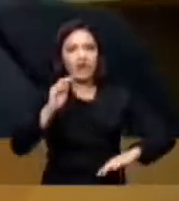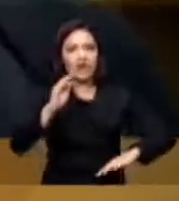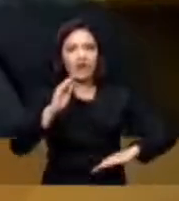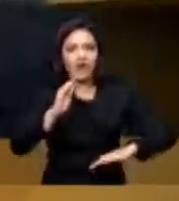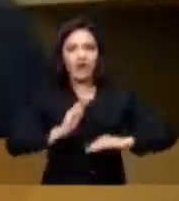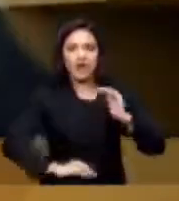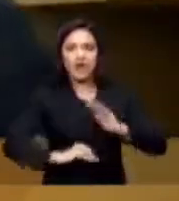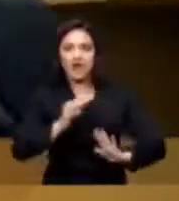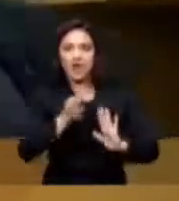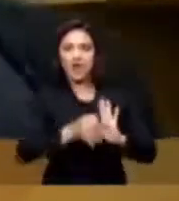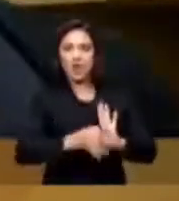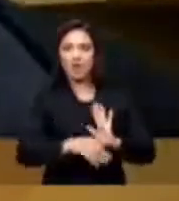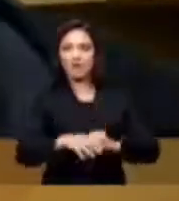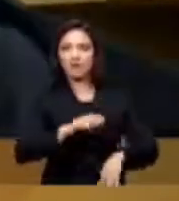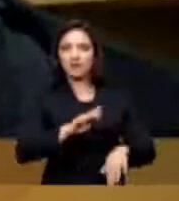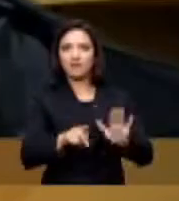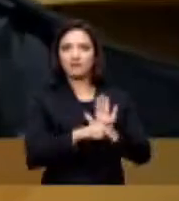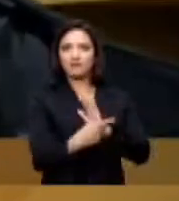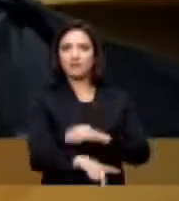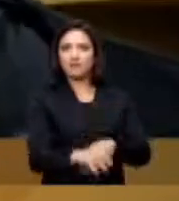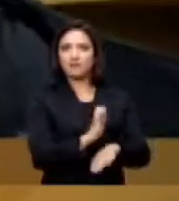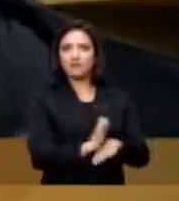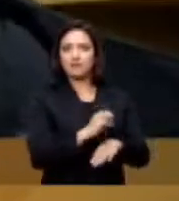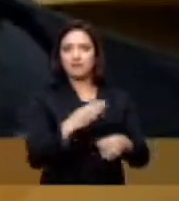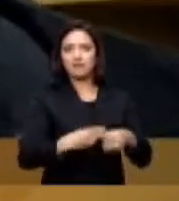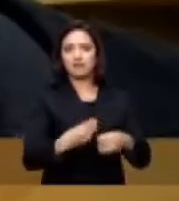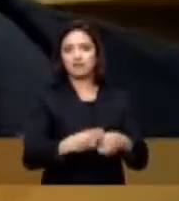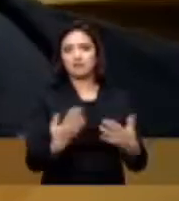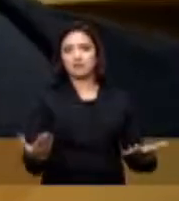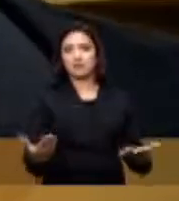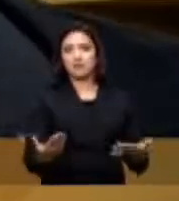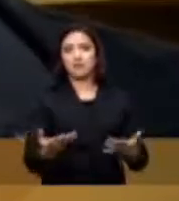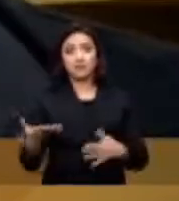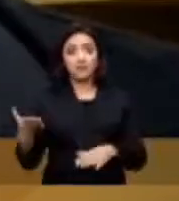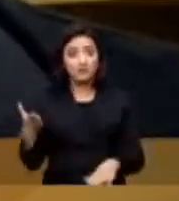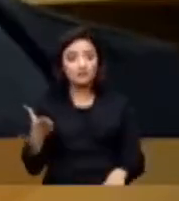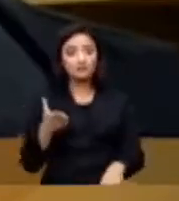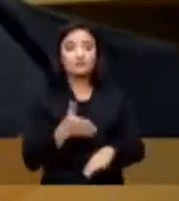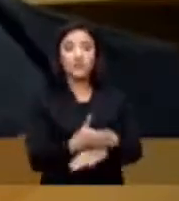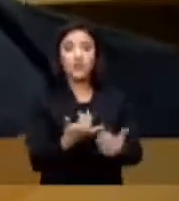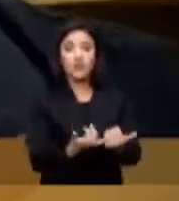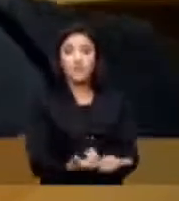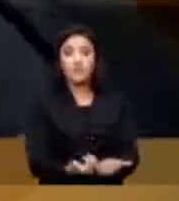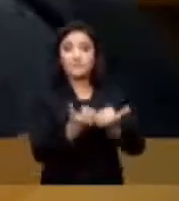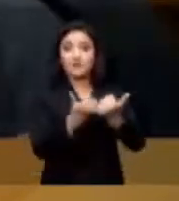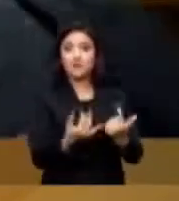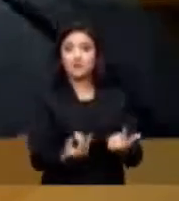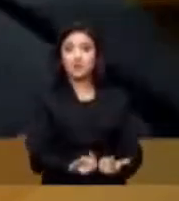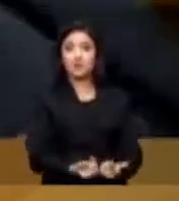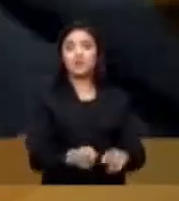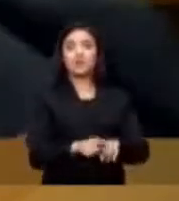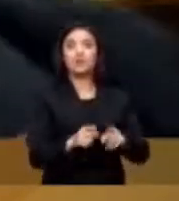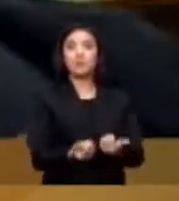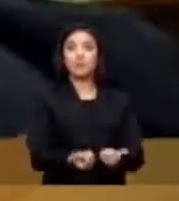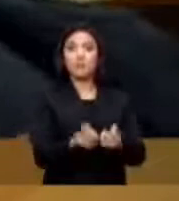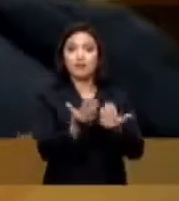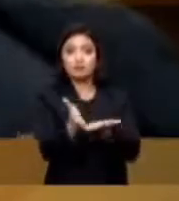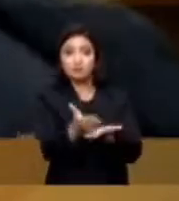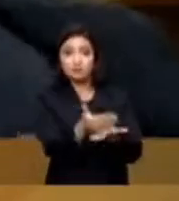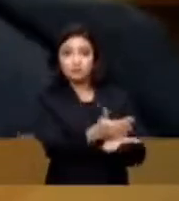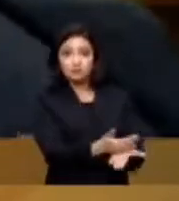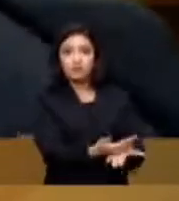e atinge o patrimônio e a receita dessas entidades